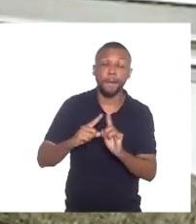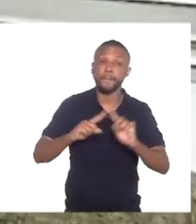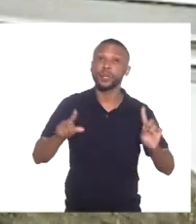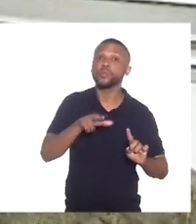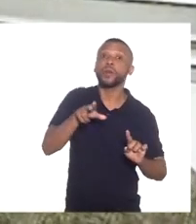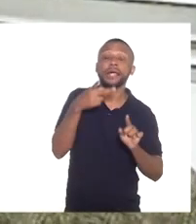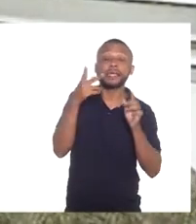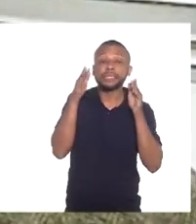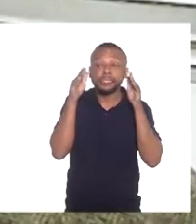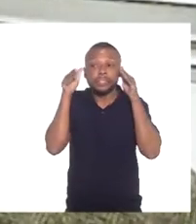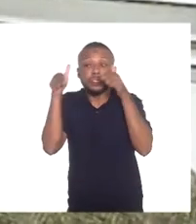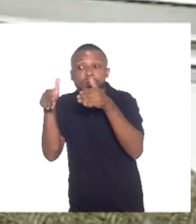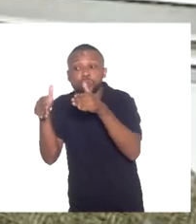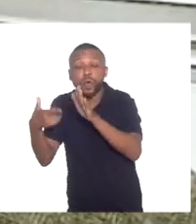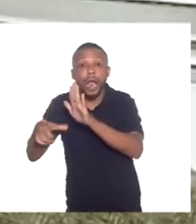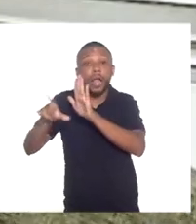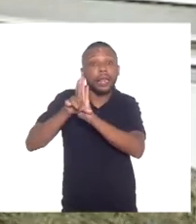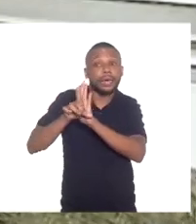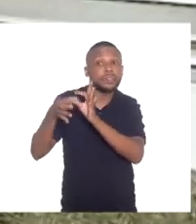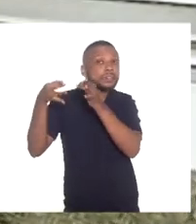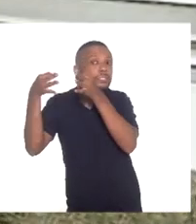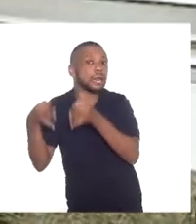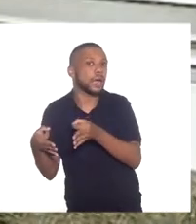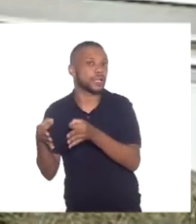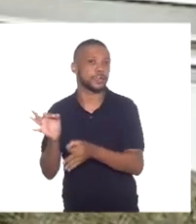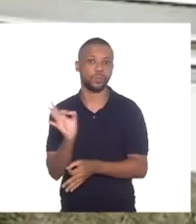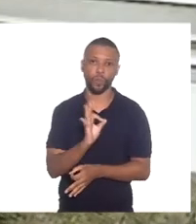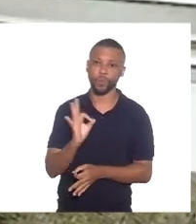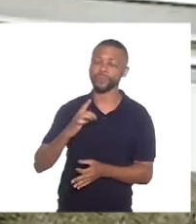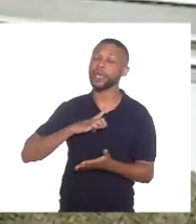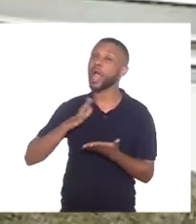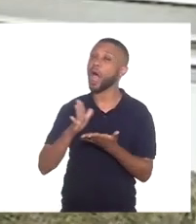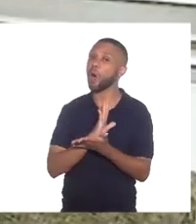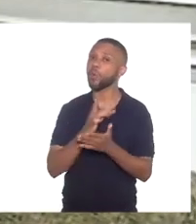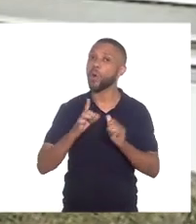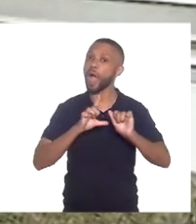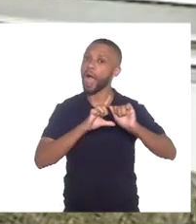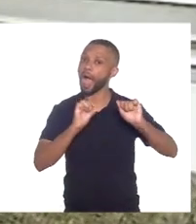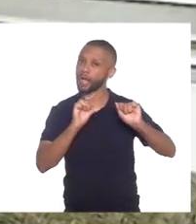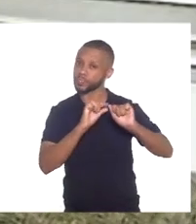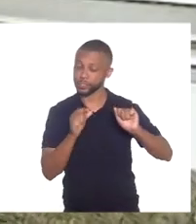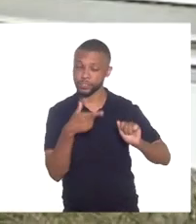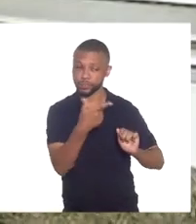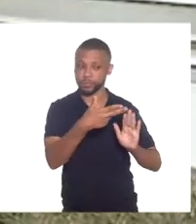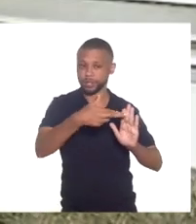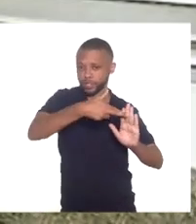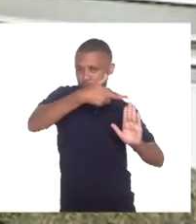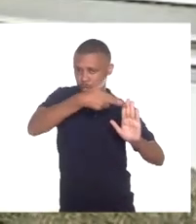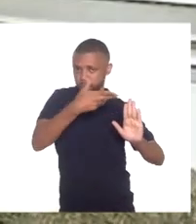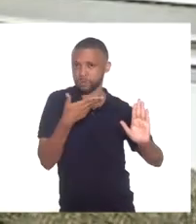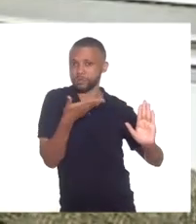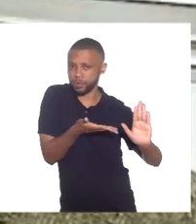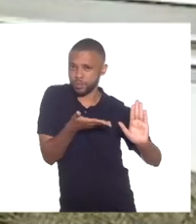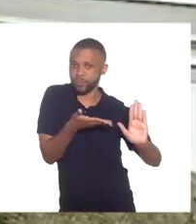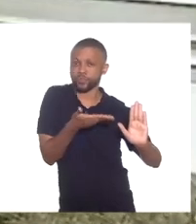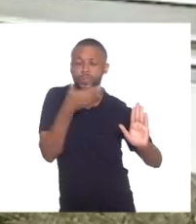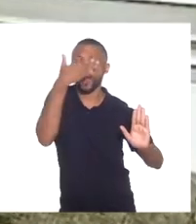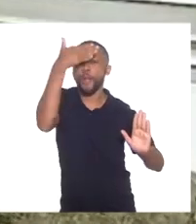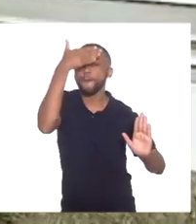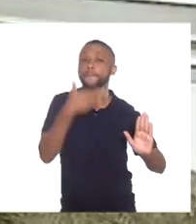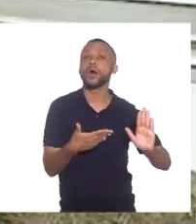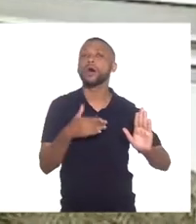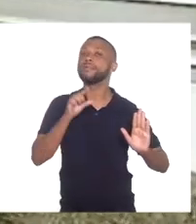justo. E tem determinados artigos dessa resolução que